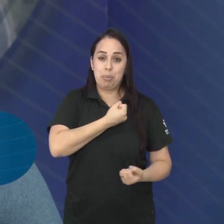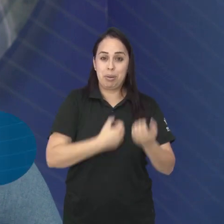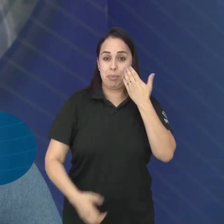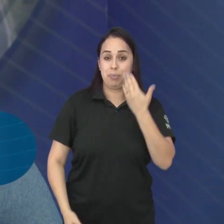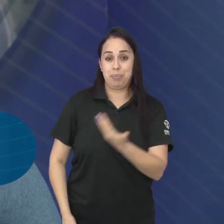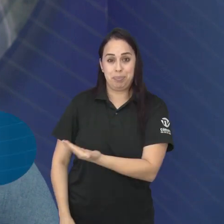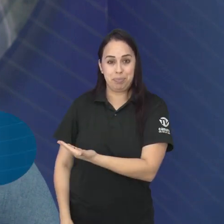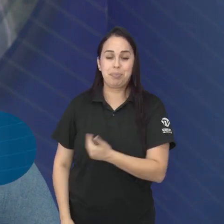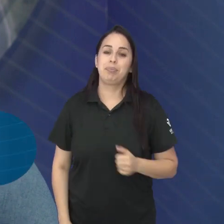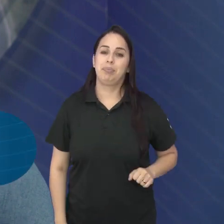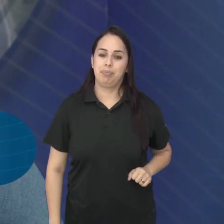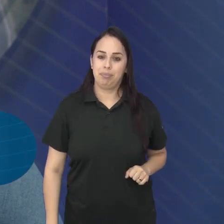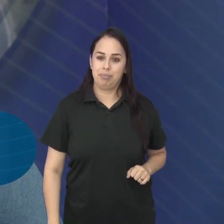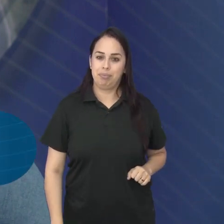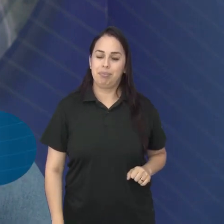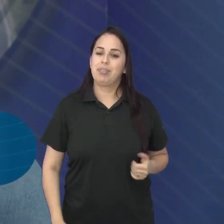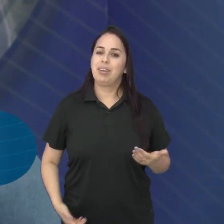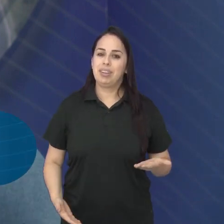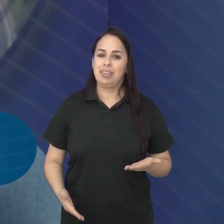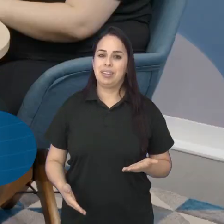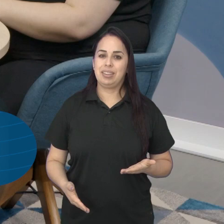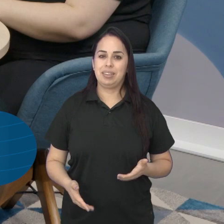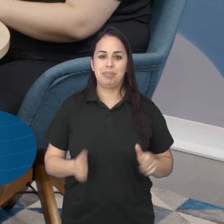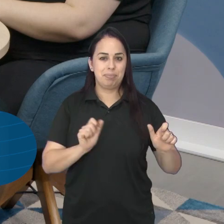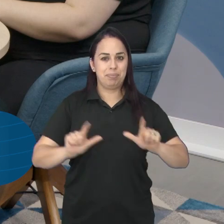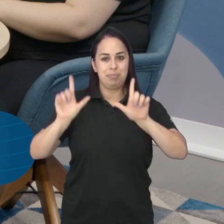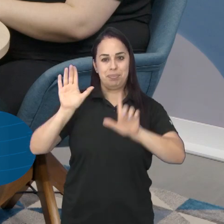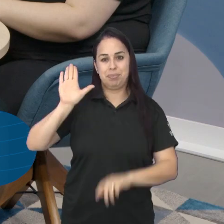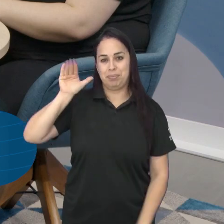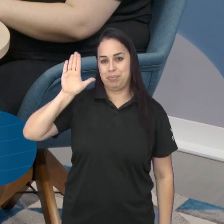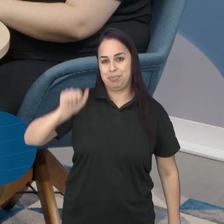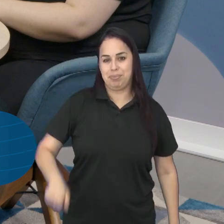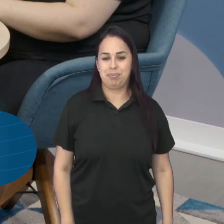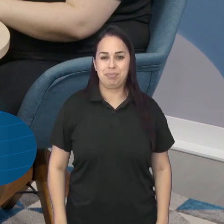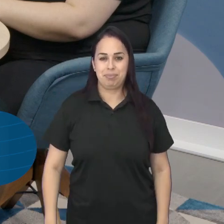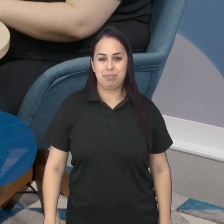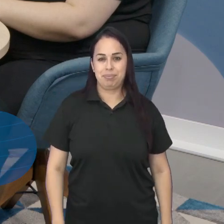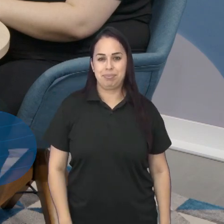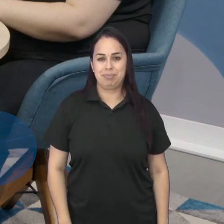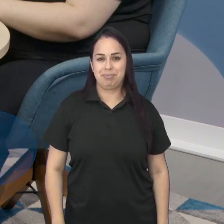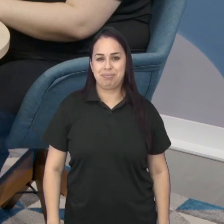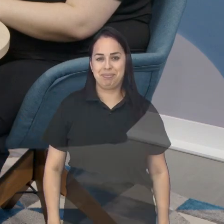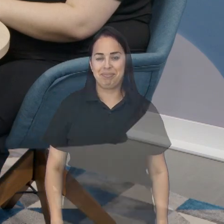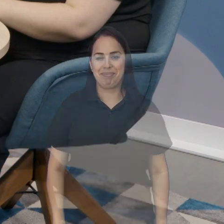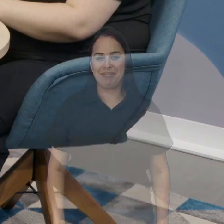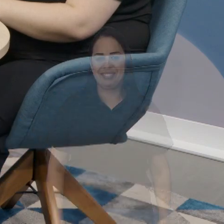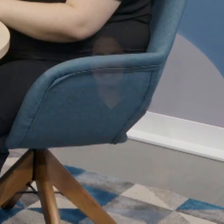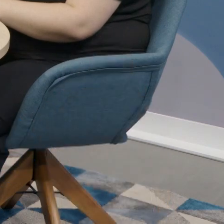canal aberto 12.3. É isso, até o próximo programa. Tchau, tchau!